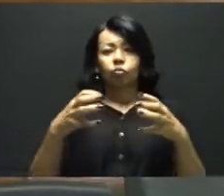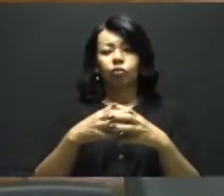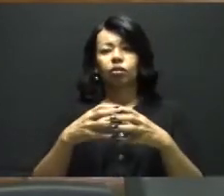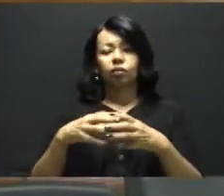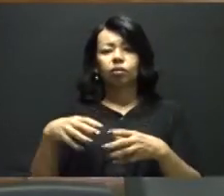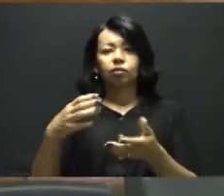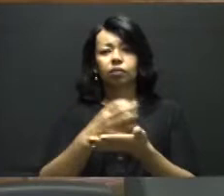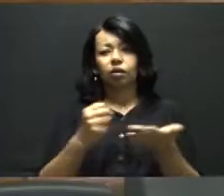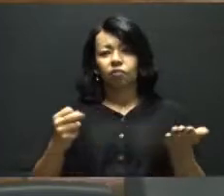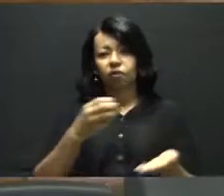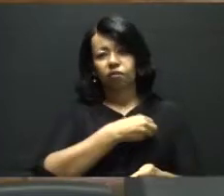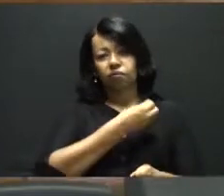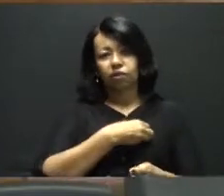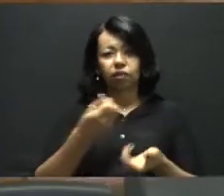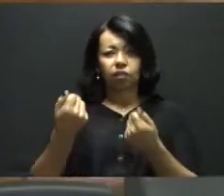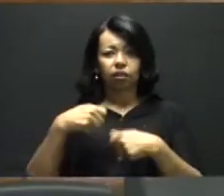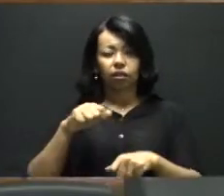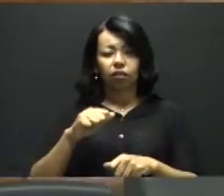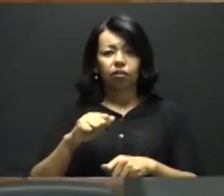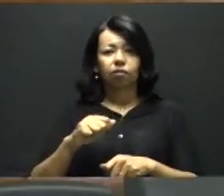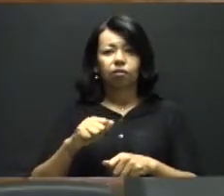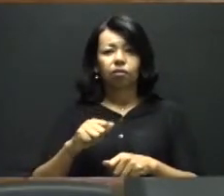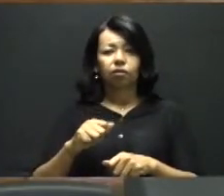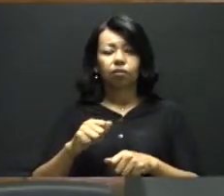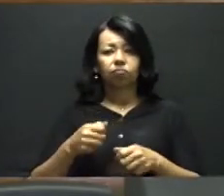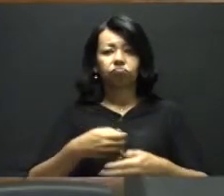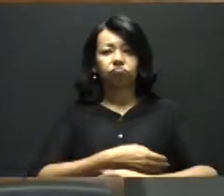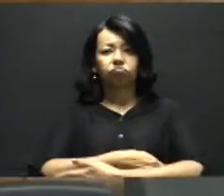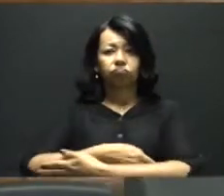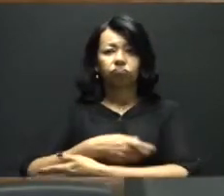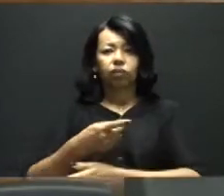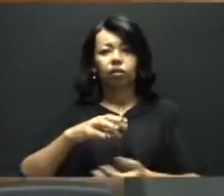tem trazido muitas crianças para o mundo